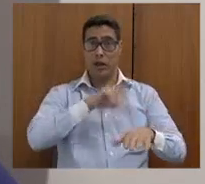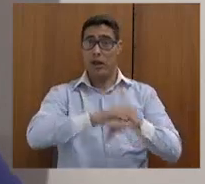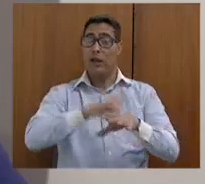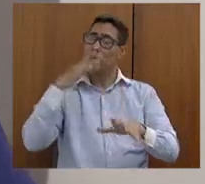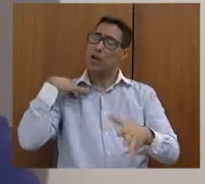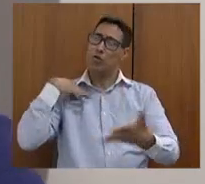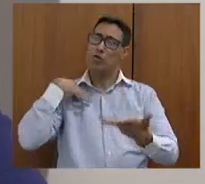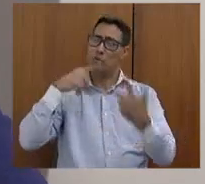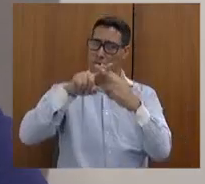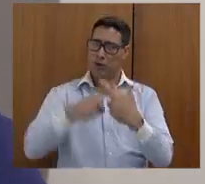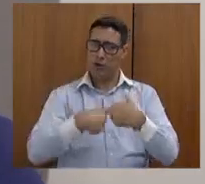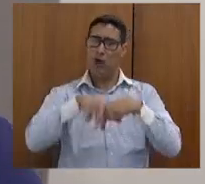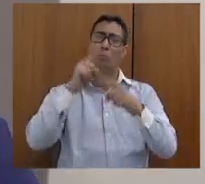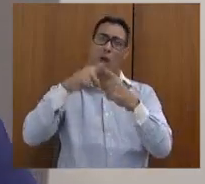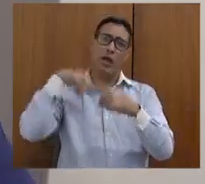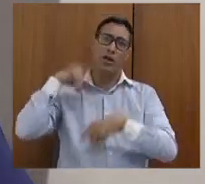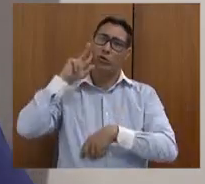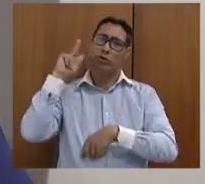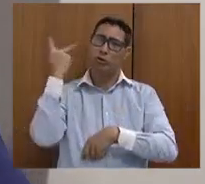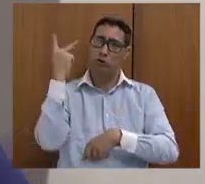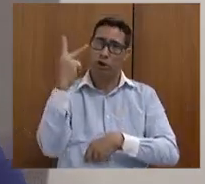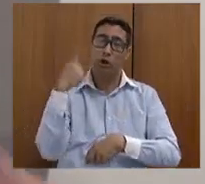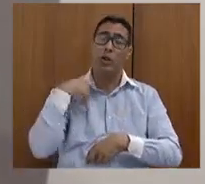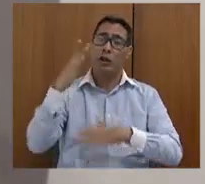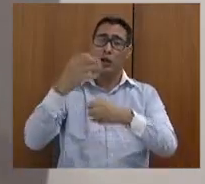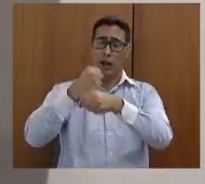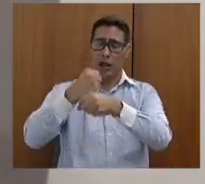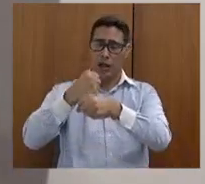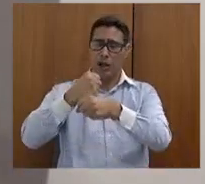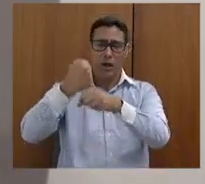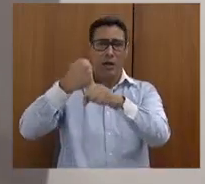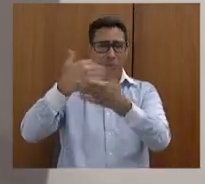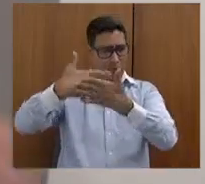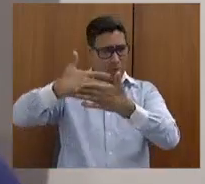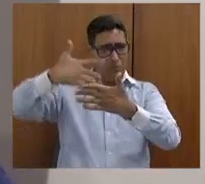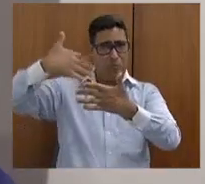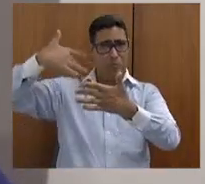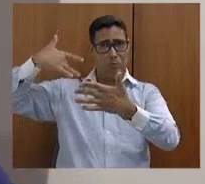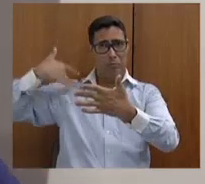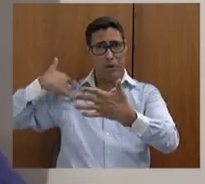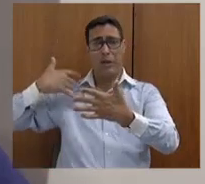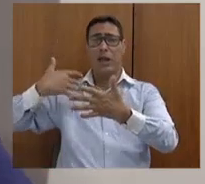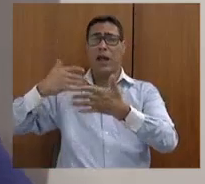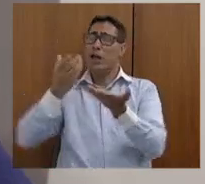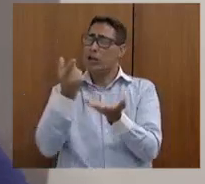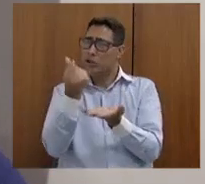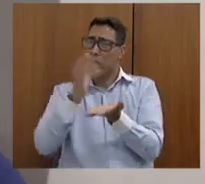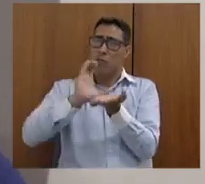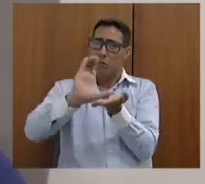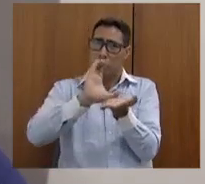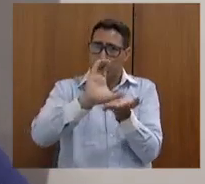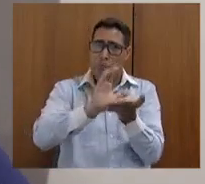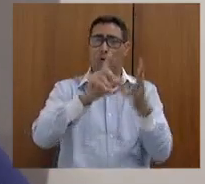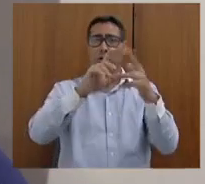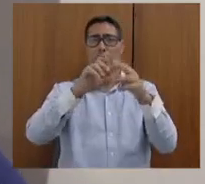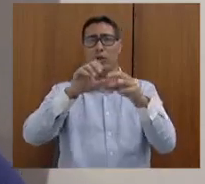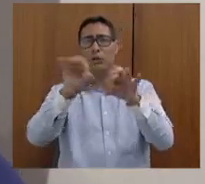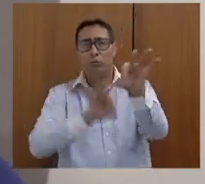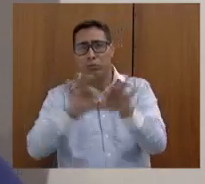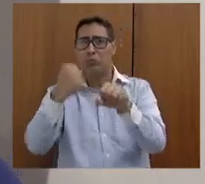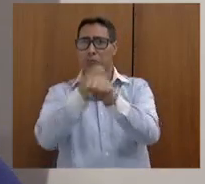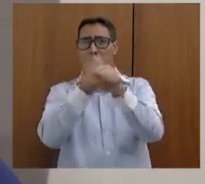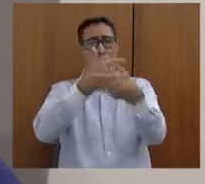porque a ausência de gestão que houve no passado sem investimento na infraestrutura escolar deixou